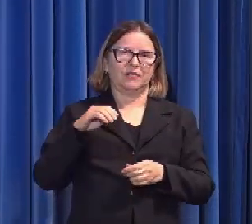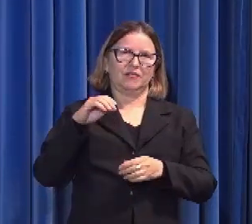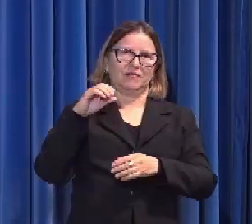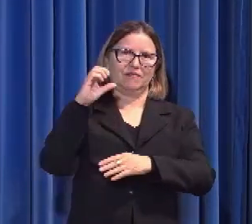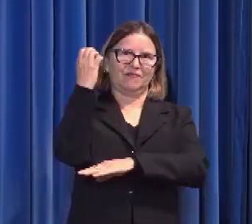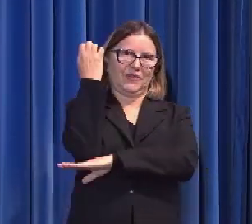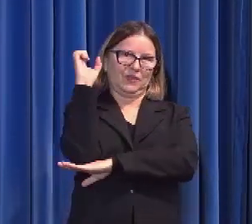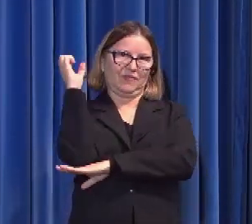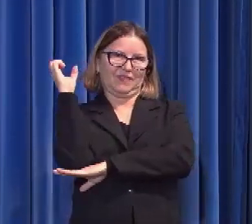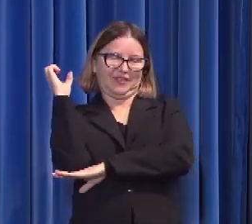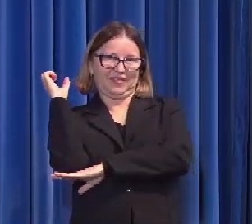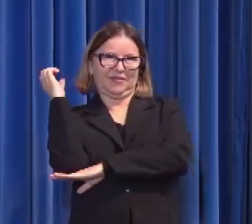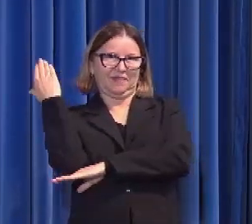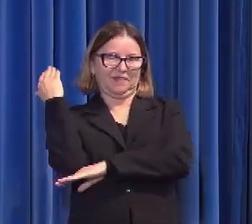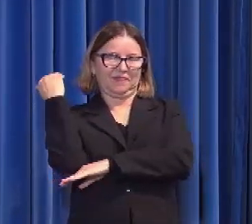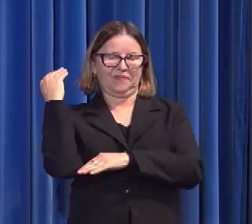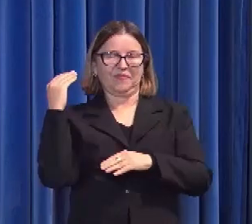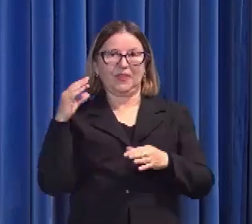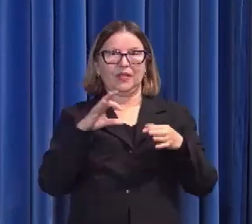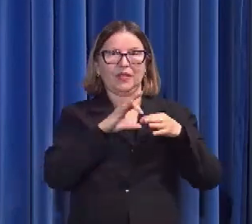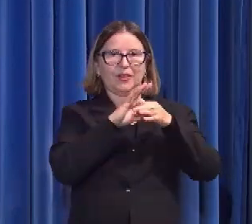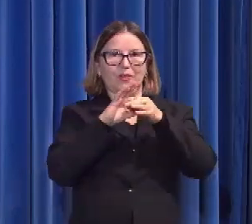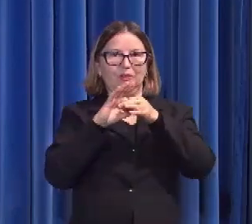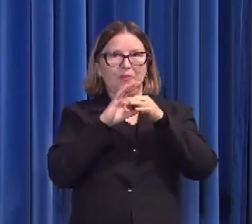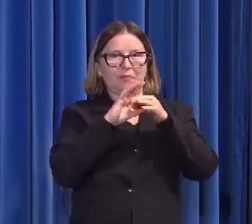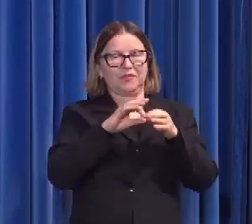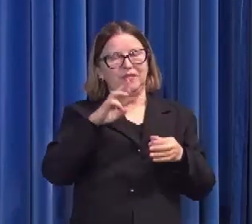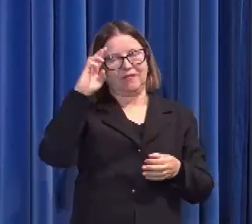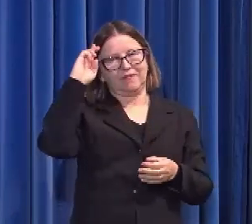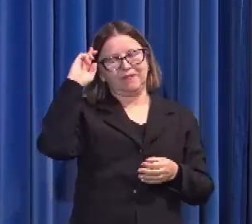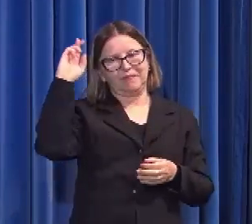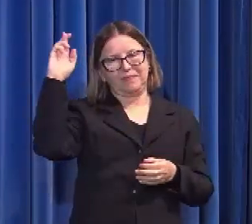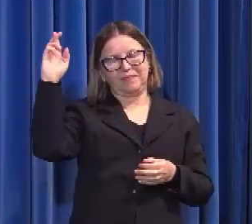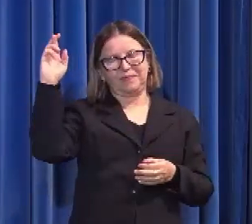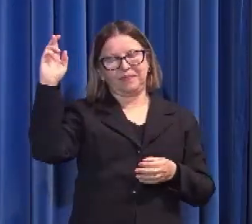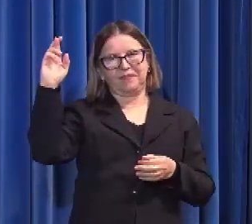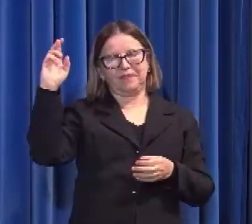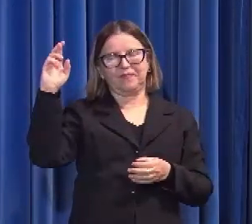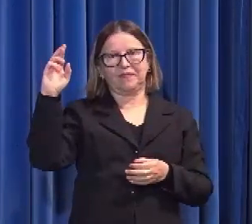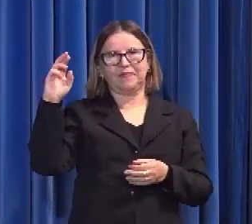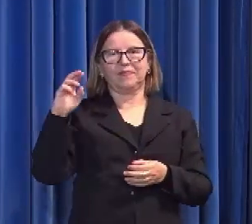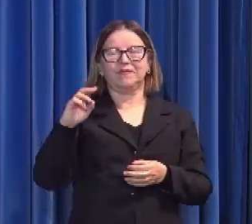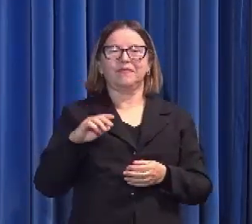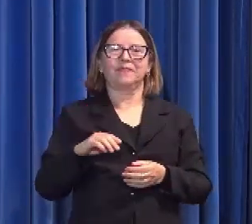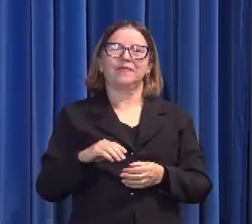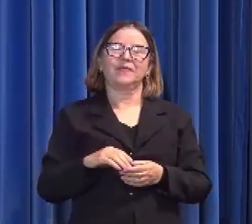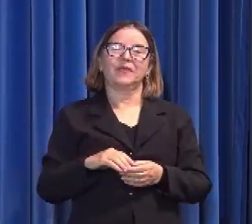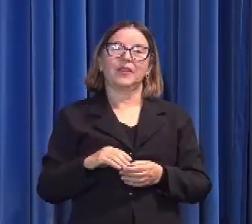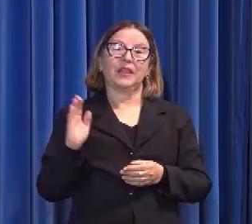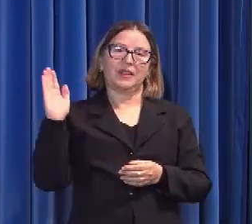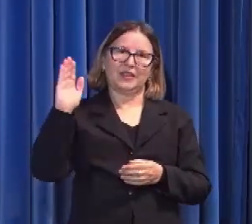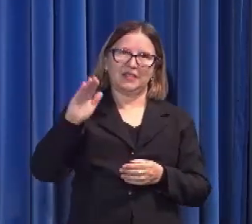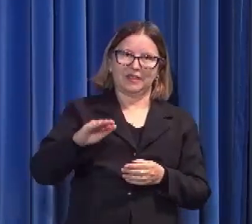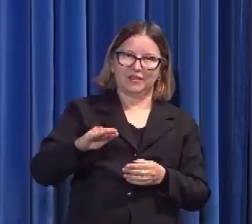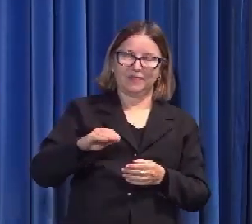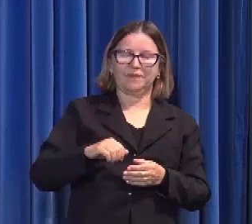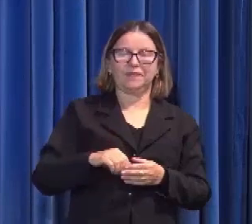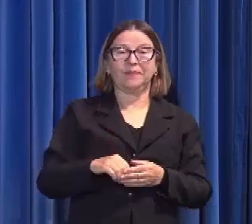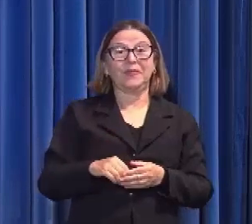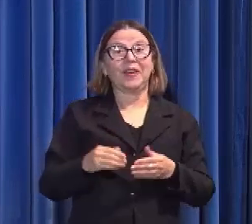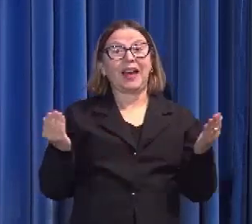com o senhor o homem tinha comunhão com o senhor na Viração a nossa posição